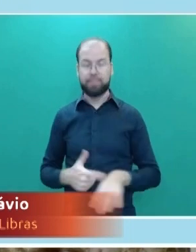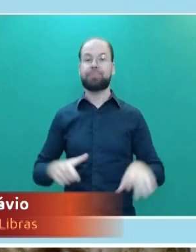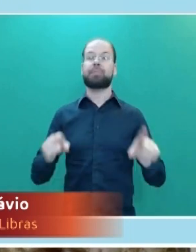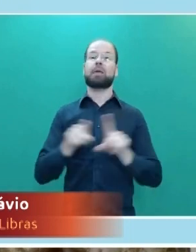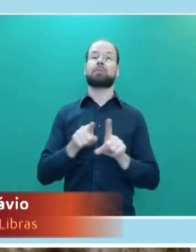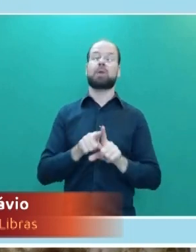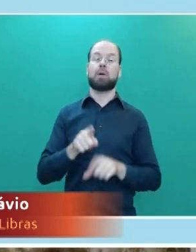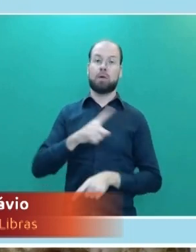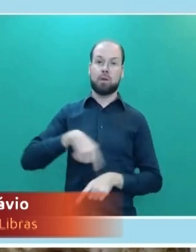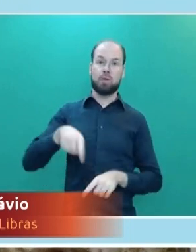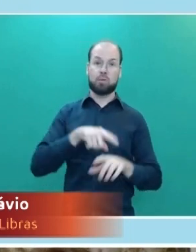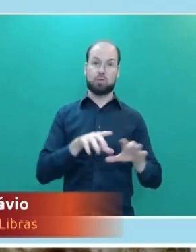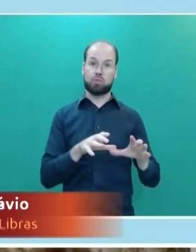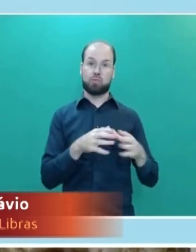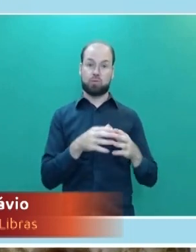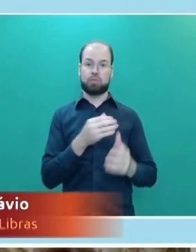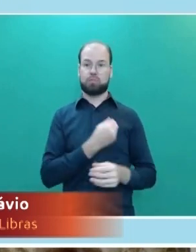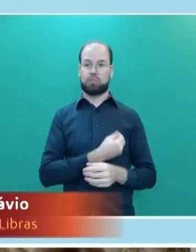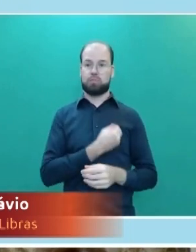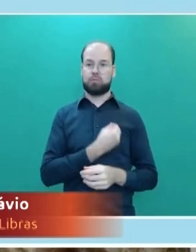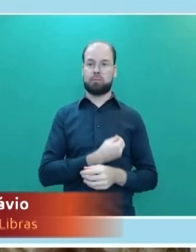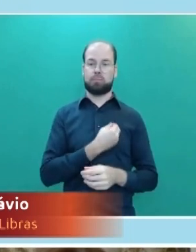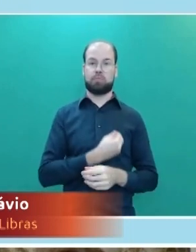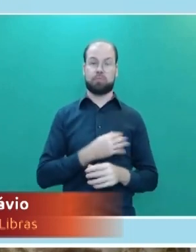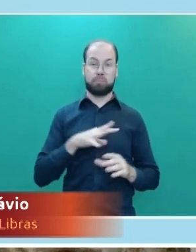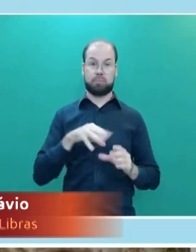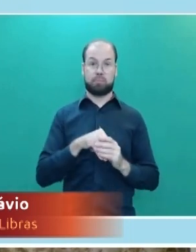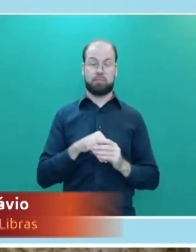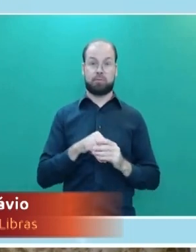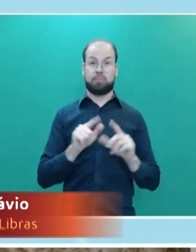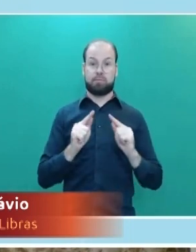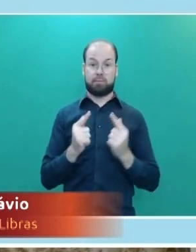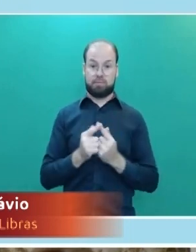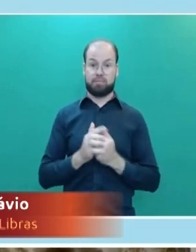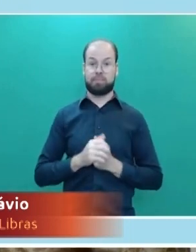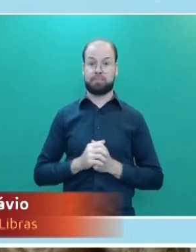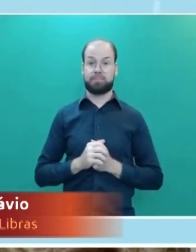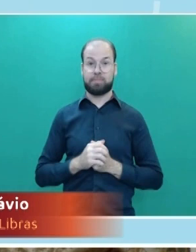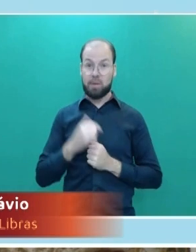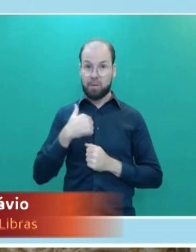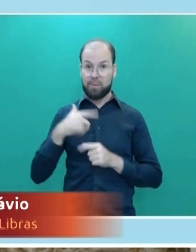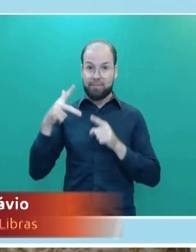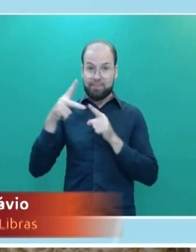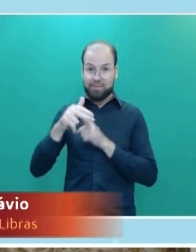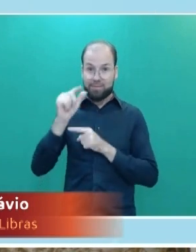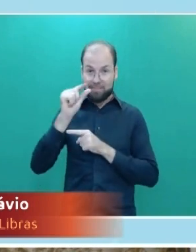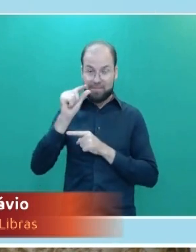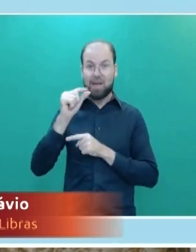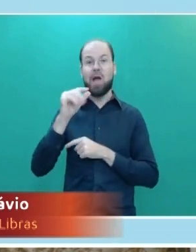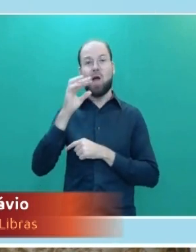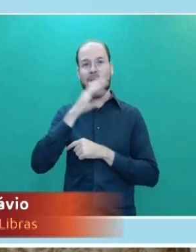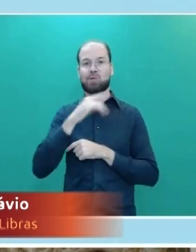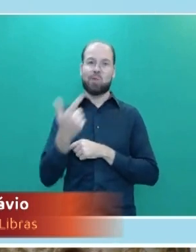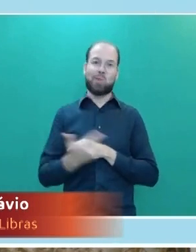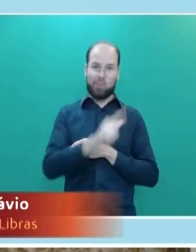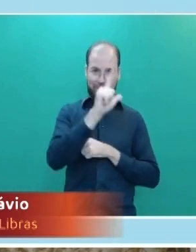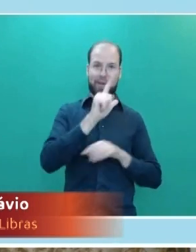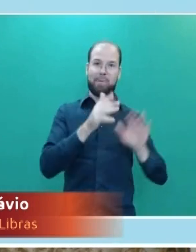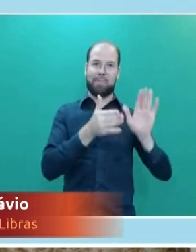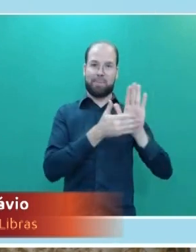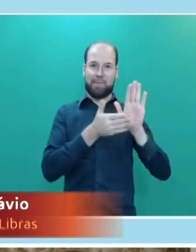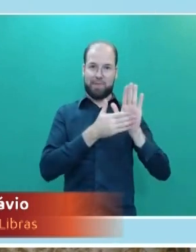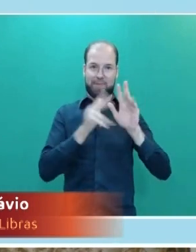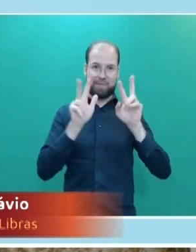estão nas redes sociais. Lueli, posso interromper você rapidinho, porque eu acho que a gente vai entrar numa outra pauta que eu vou pedir para a gente falar no